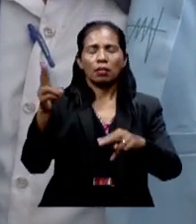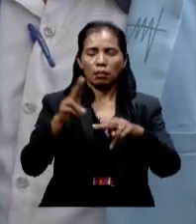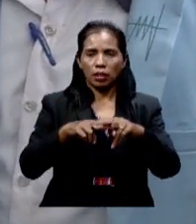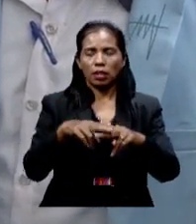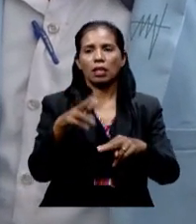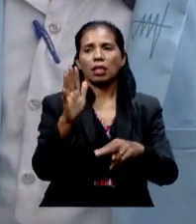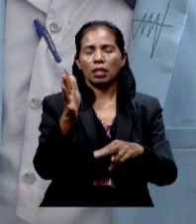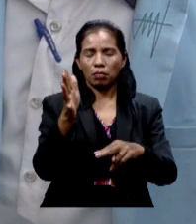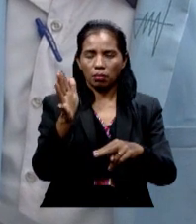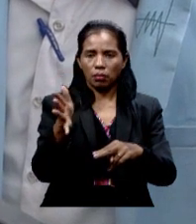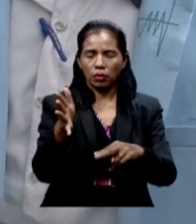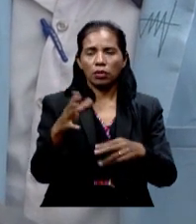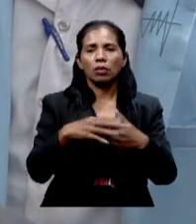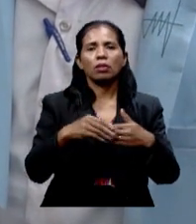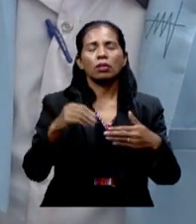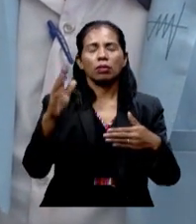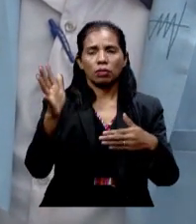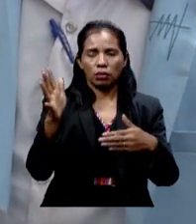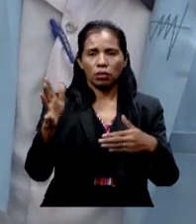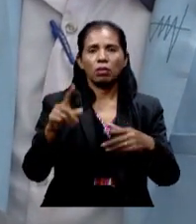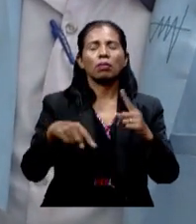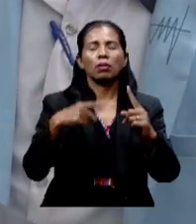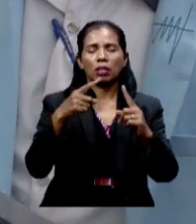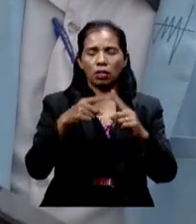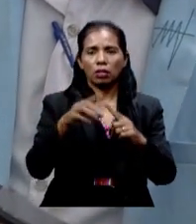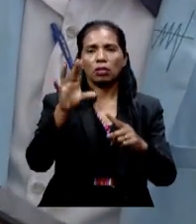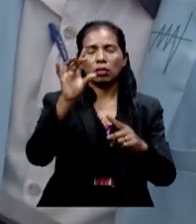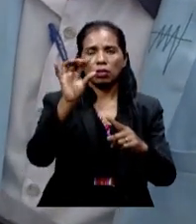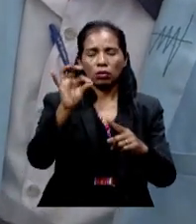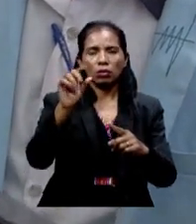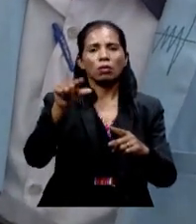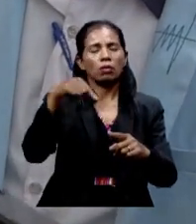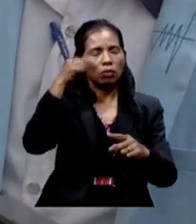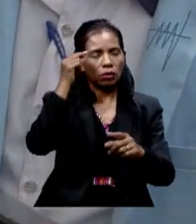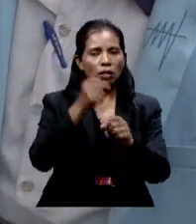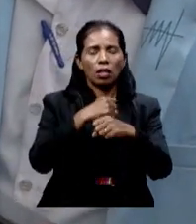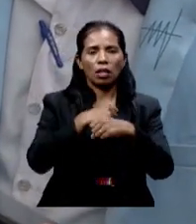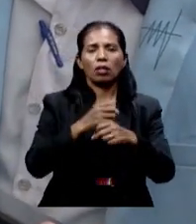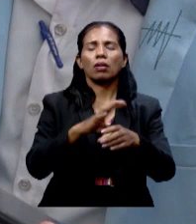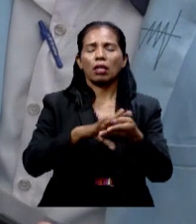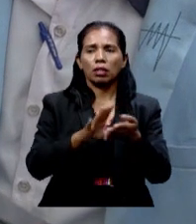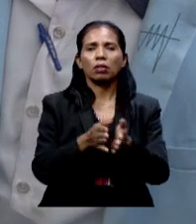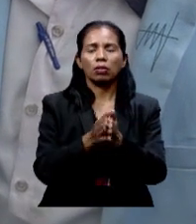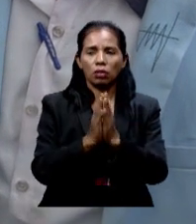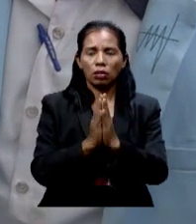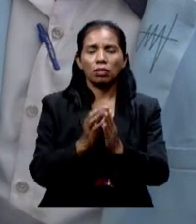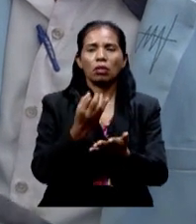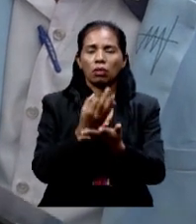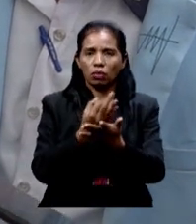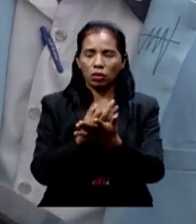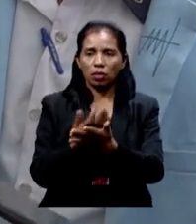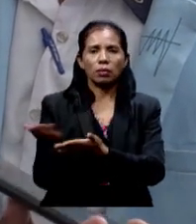$57 baseia balé, mas be o anhira não no governo quando halo pedido, ossa nebe tá mamãe e